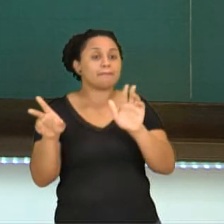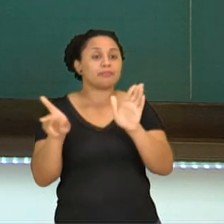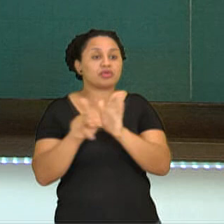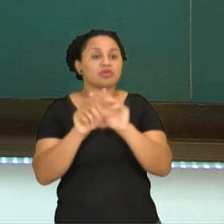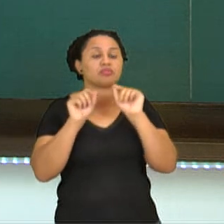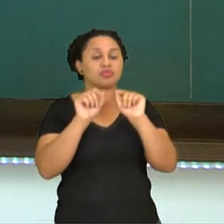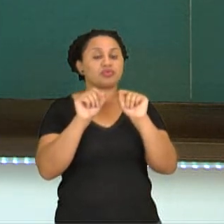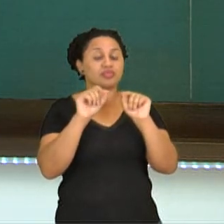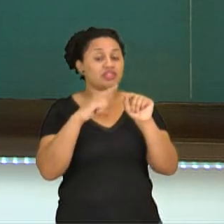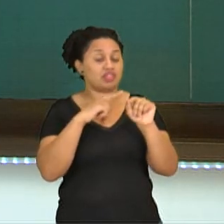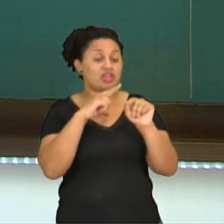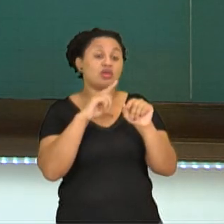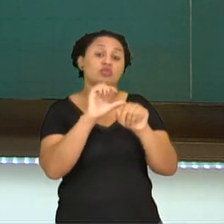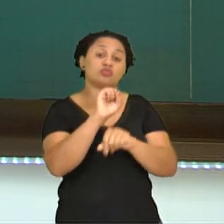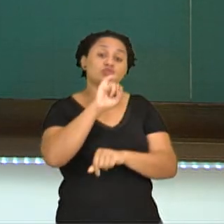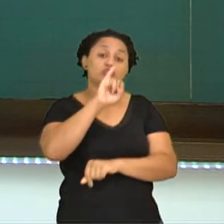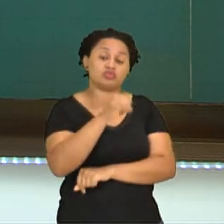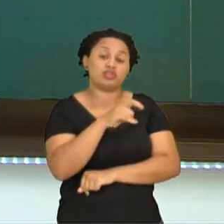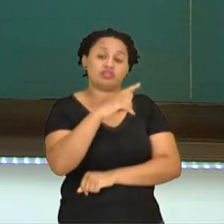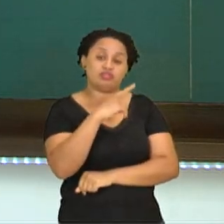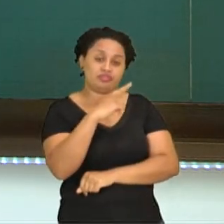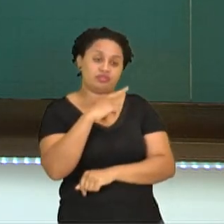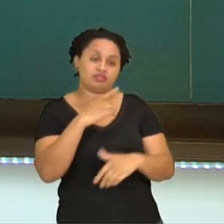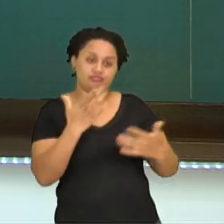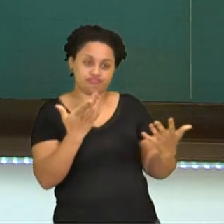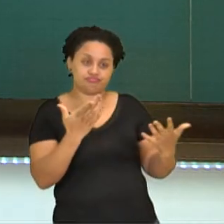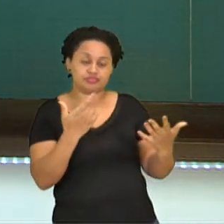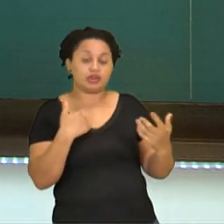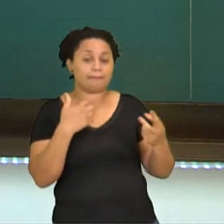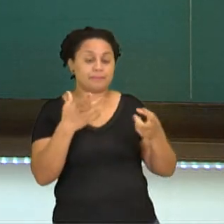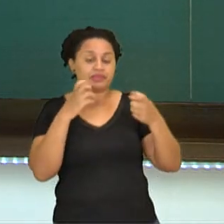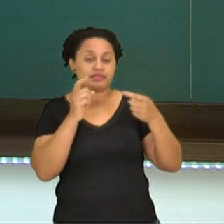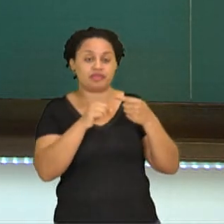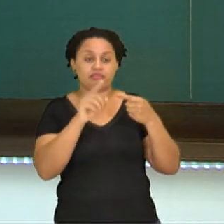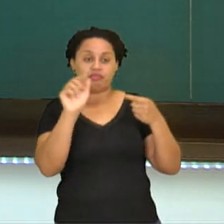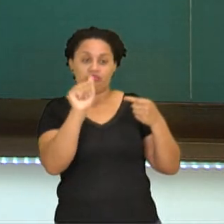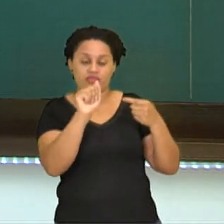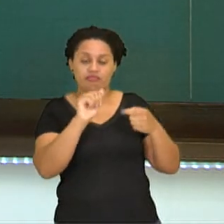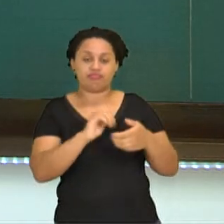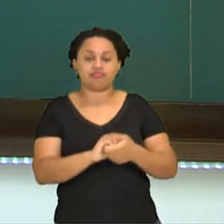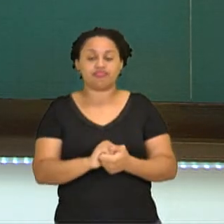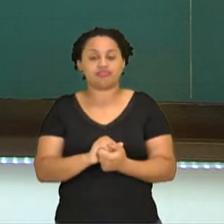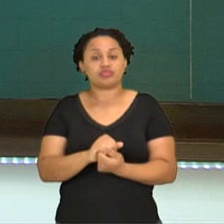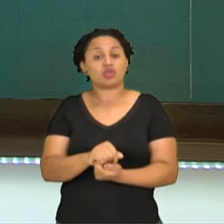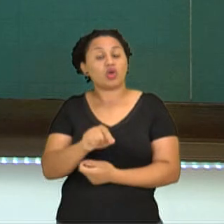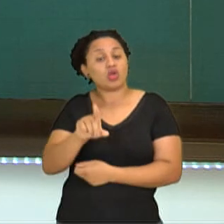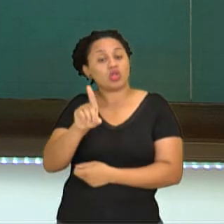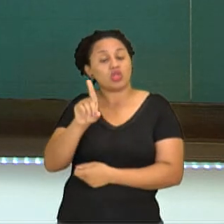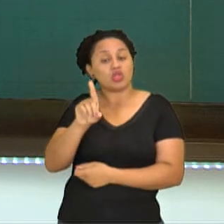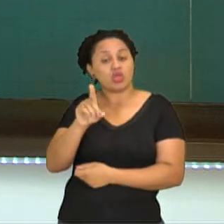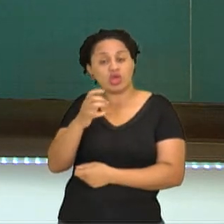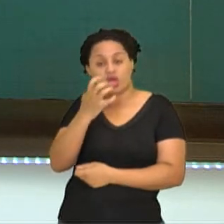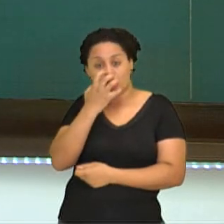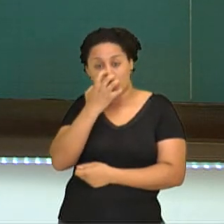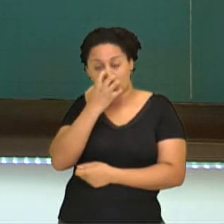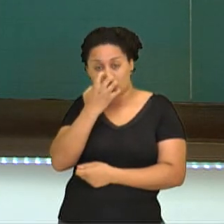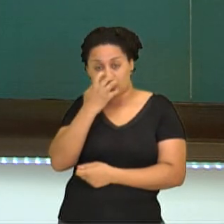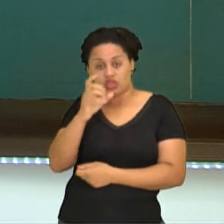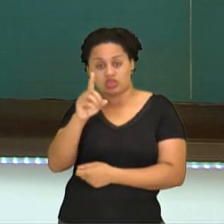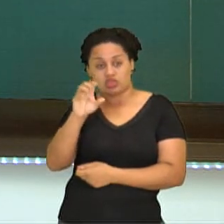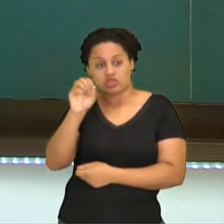correspondente aos sujeitos que estão aqui. Então, observe na letra A. The dog